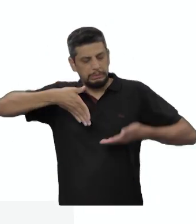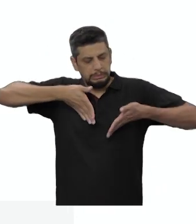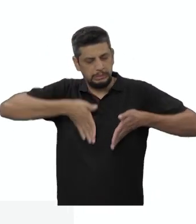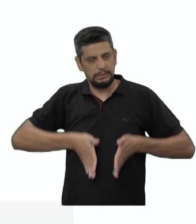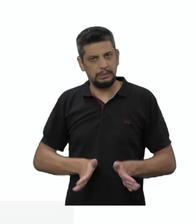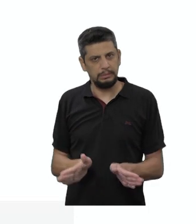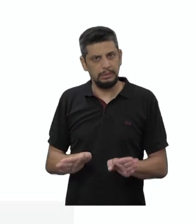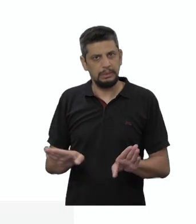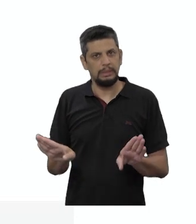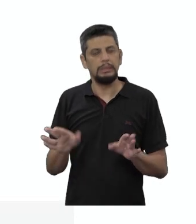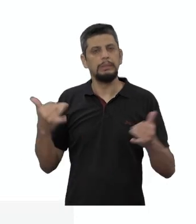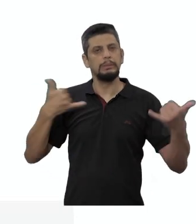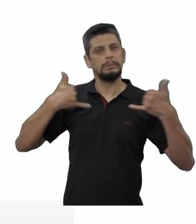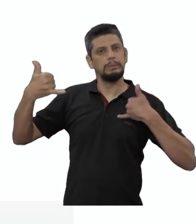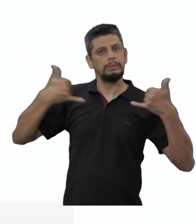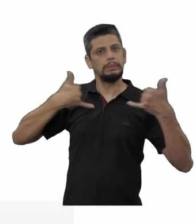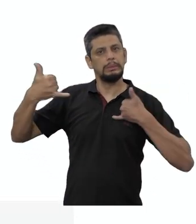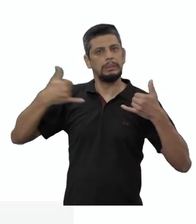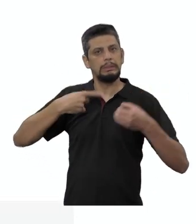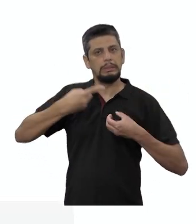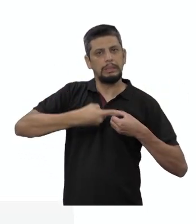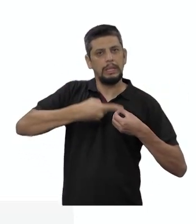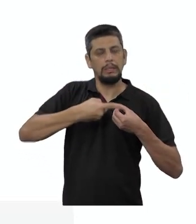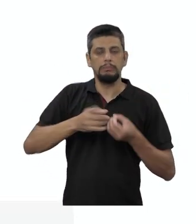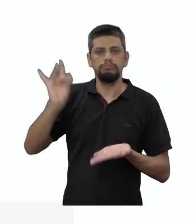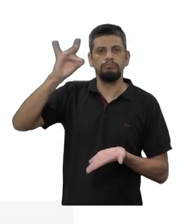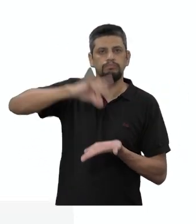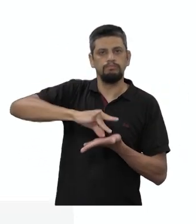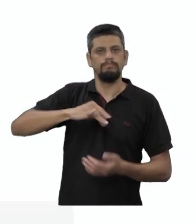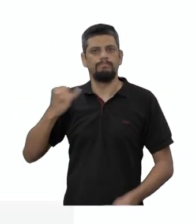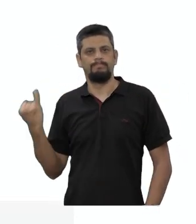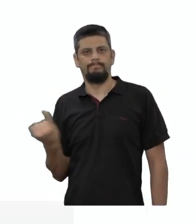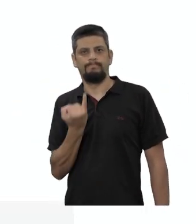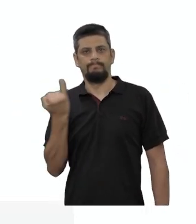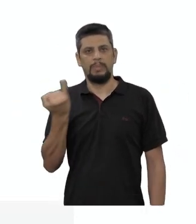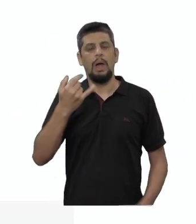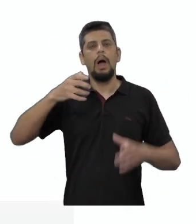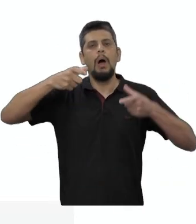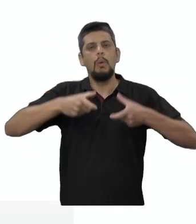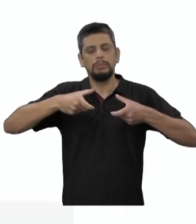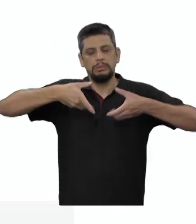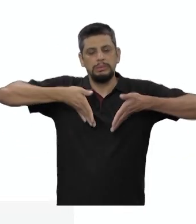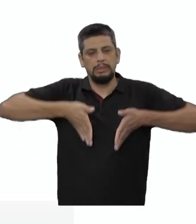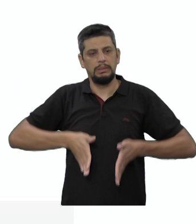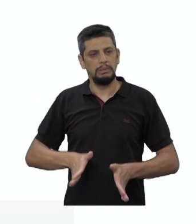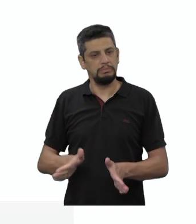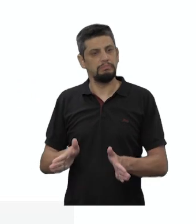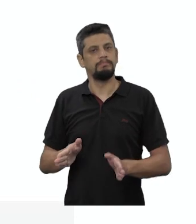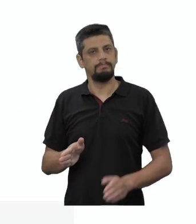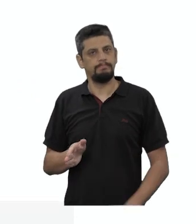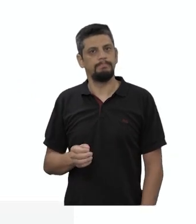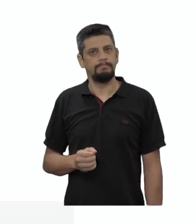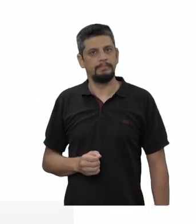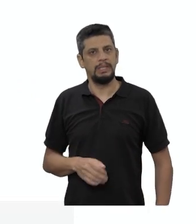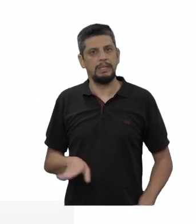nasceu. A informação de cidade de origem também é importante, onde nasceu.